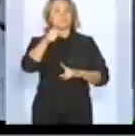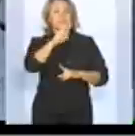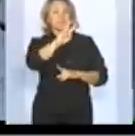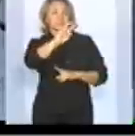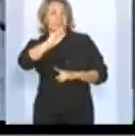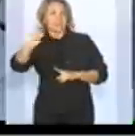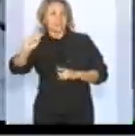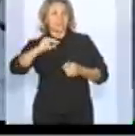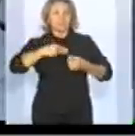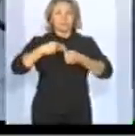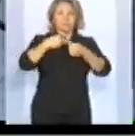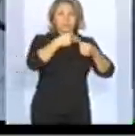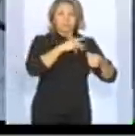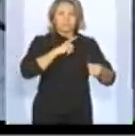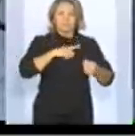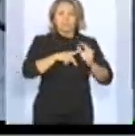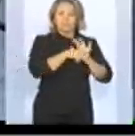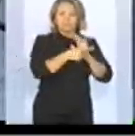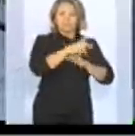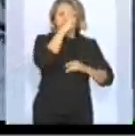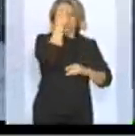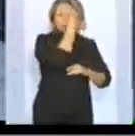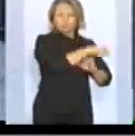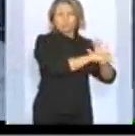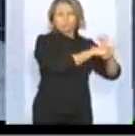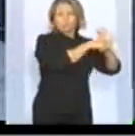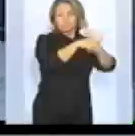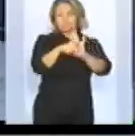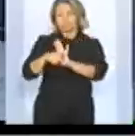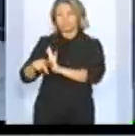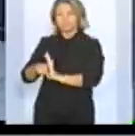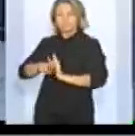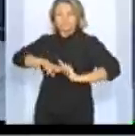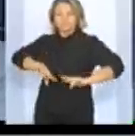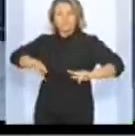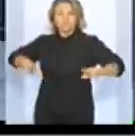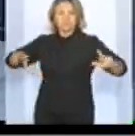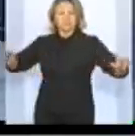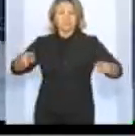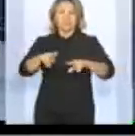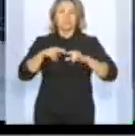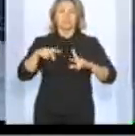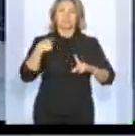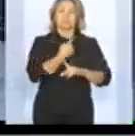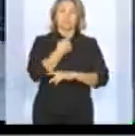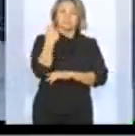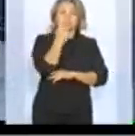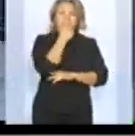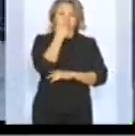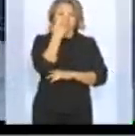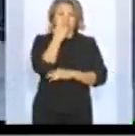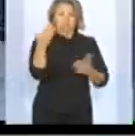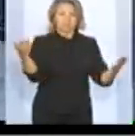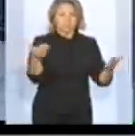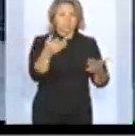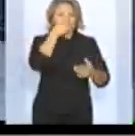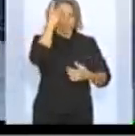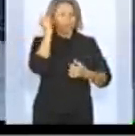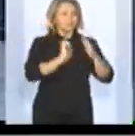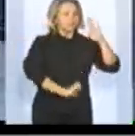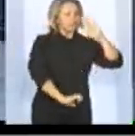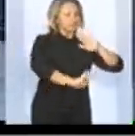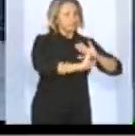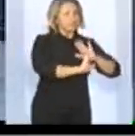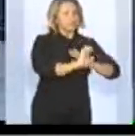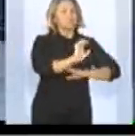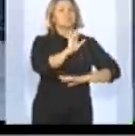eles têm a sua própria cultura e peculiaridades. E os nossos associados, empresários locais